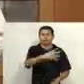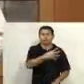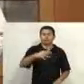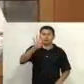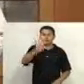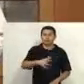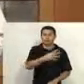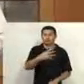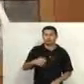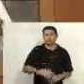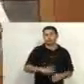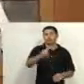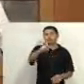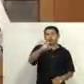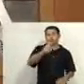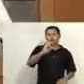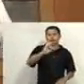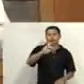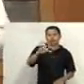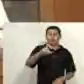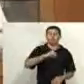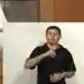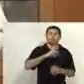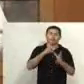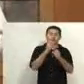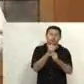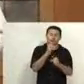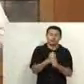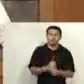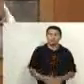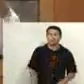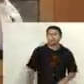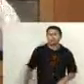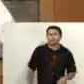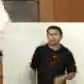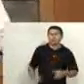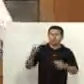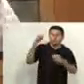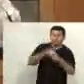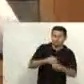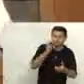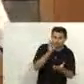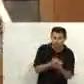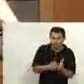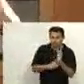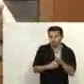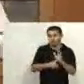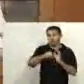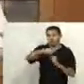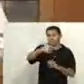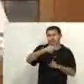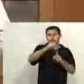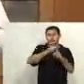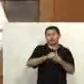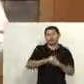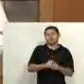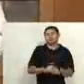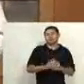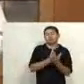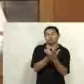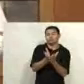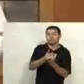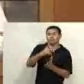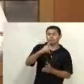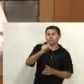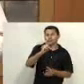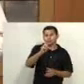final da teleaula 1, eu tenho como calcular, em cima dessa mesma amostra, desses 12 meses, 60 meses, o desvio padrão